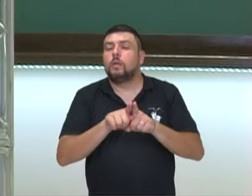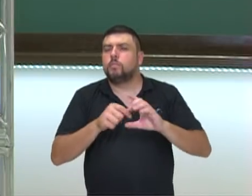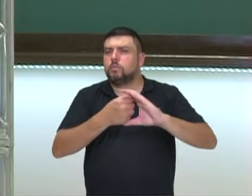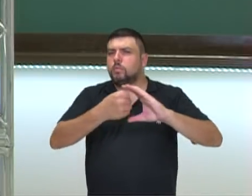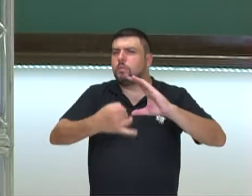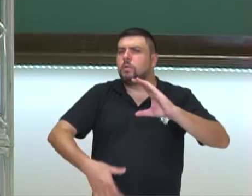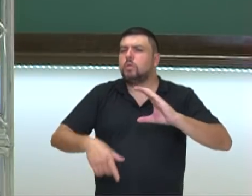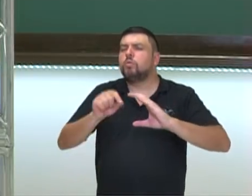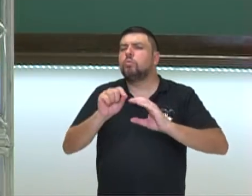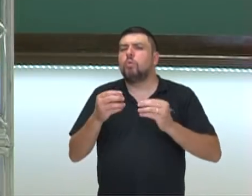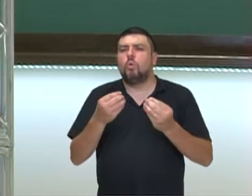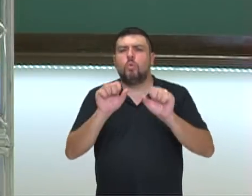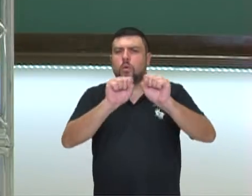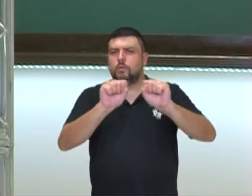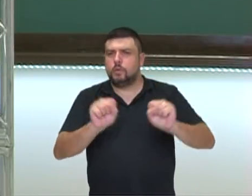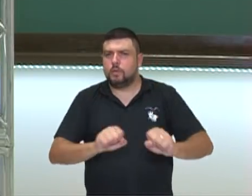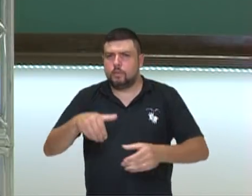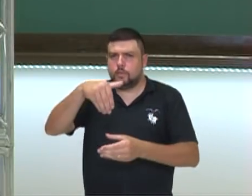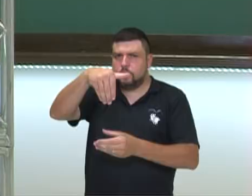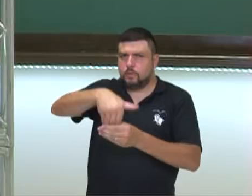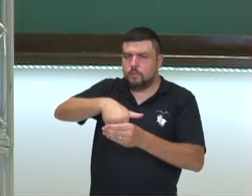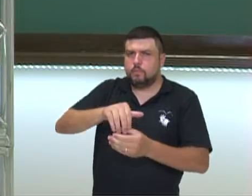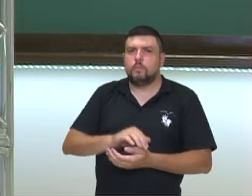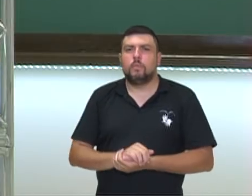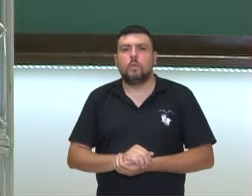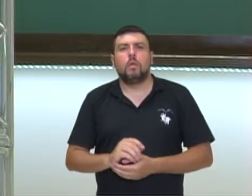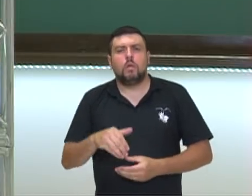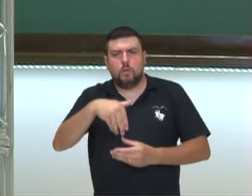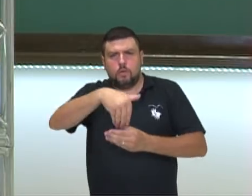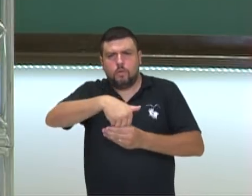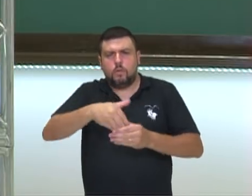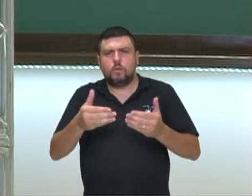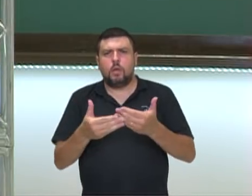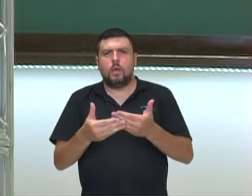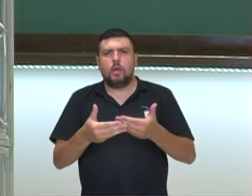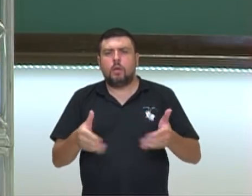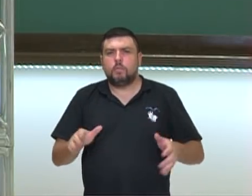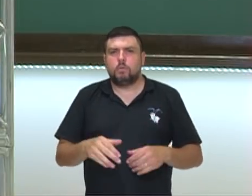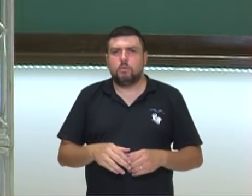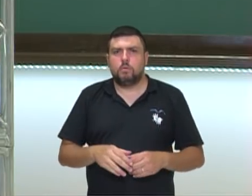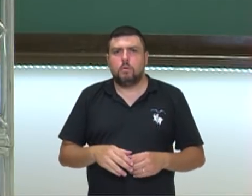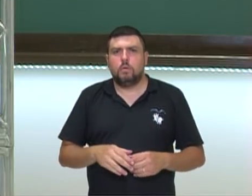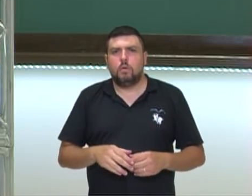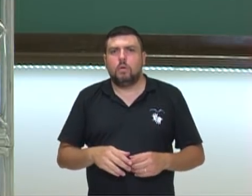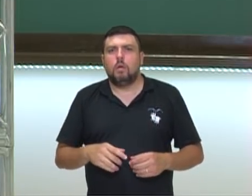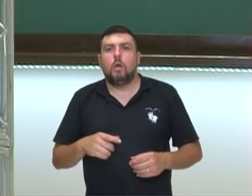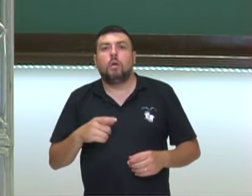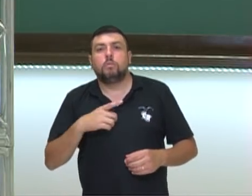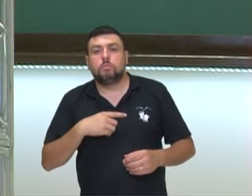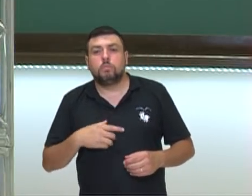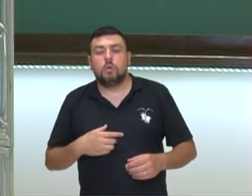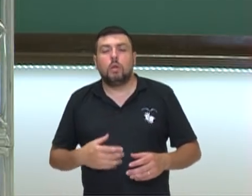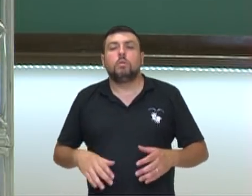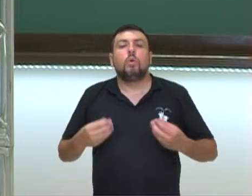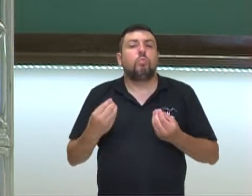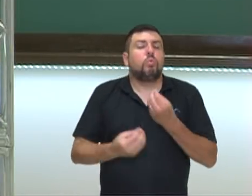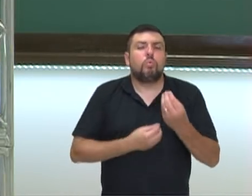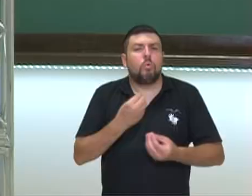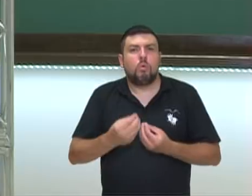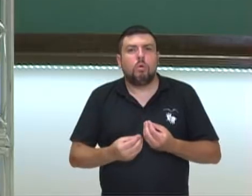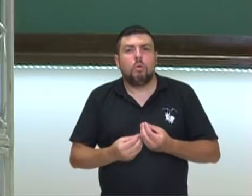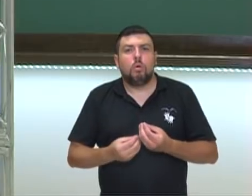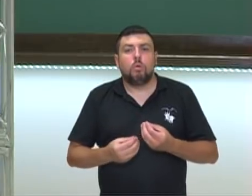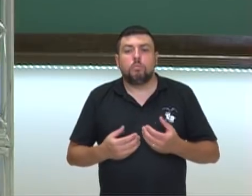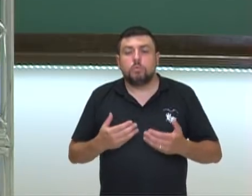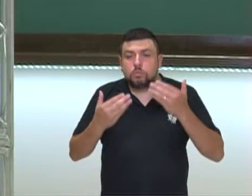sistema eleitoral, definição do voto aberto. Então, nada de voto secreto, voto anunciado, voto onde todo mundo